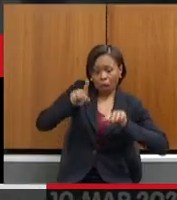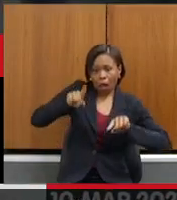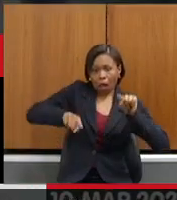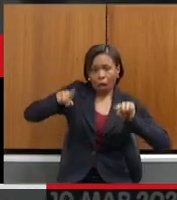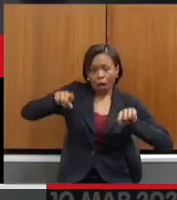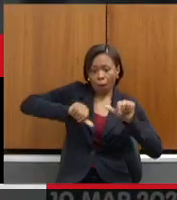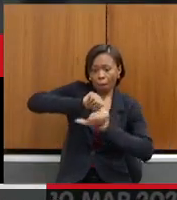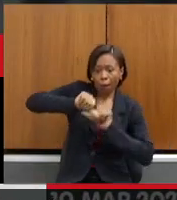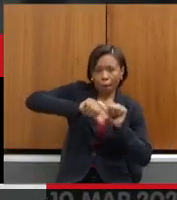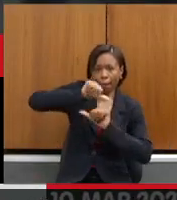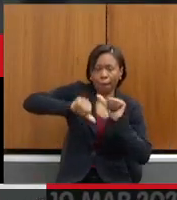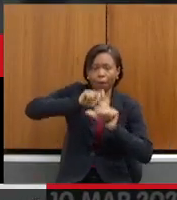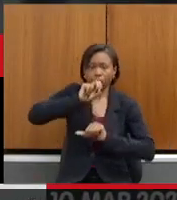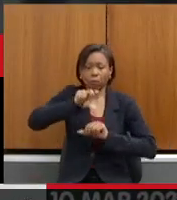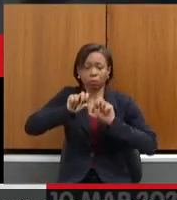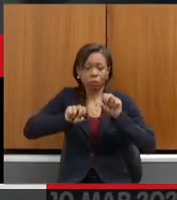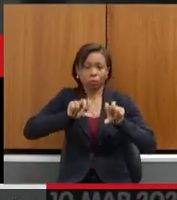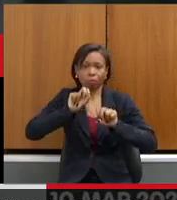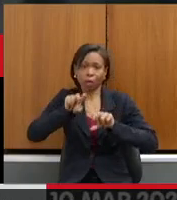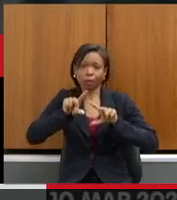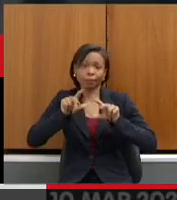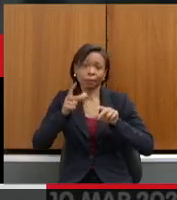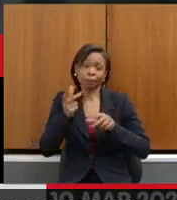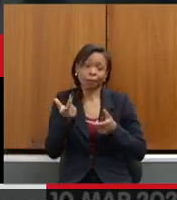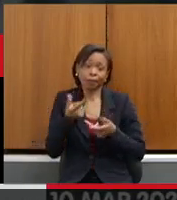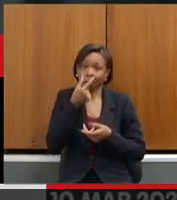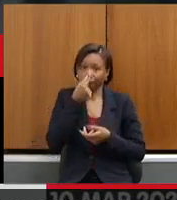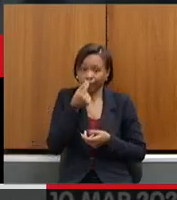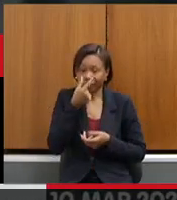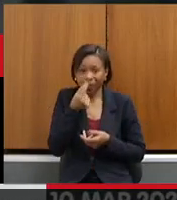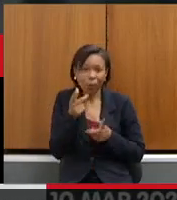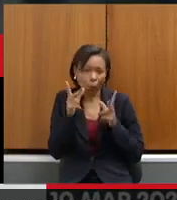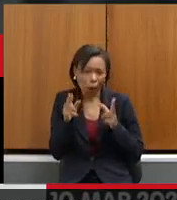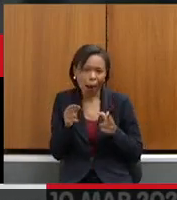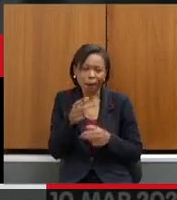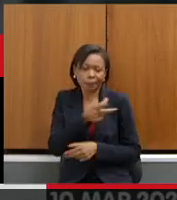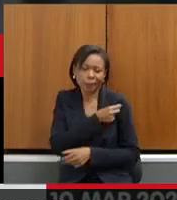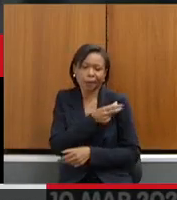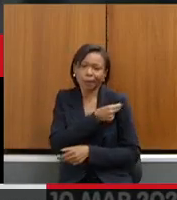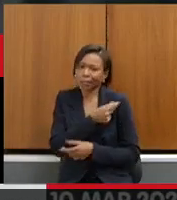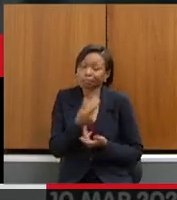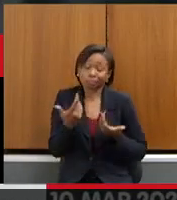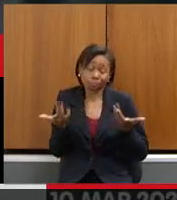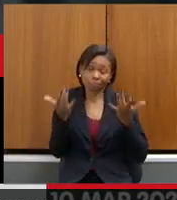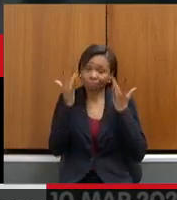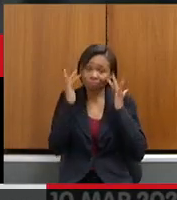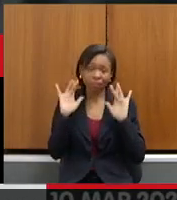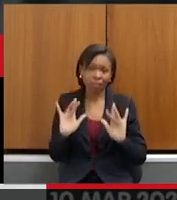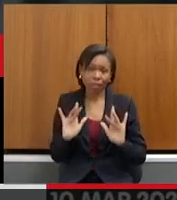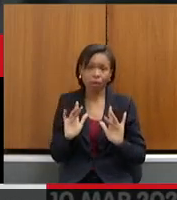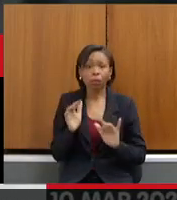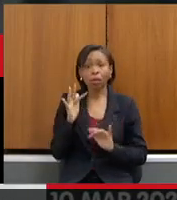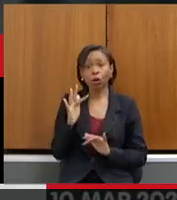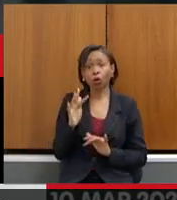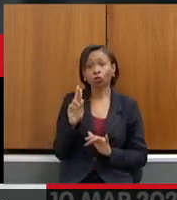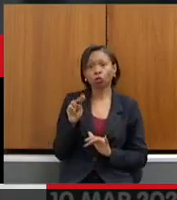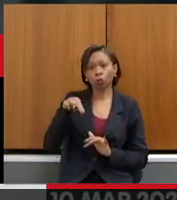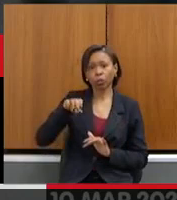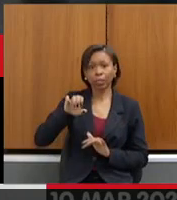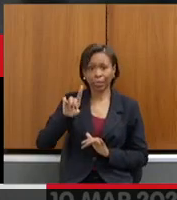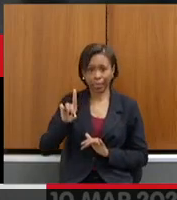vacinação de coronavírus igual se faz para gripe todo ano então a funed receber essa transferência de